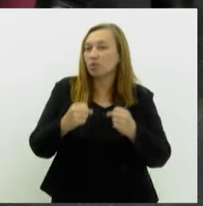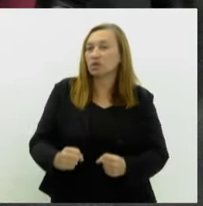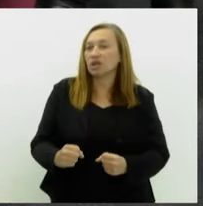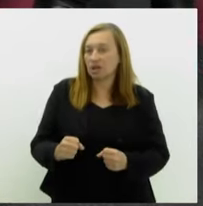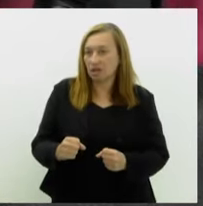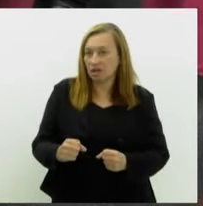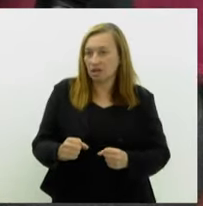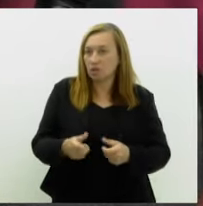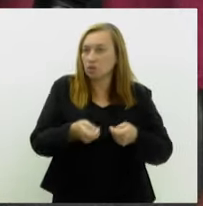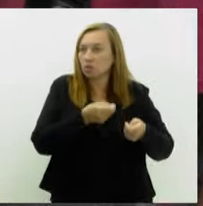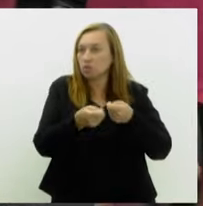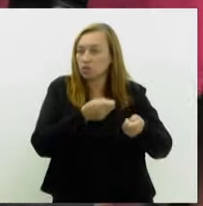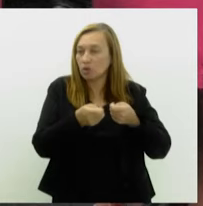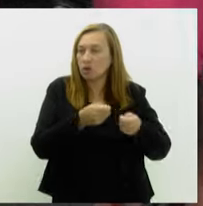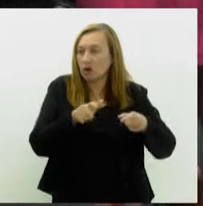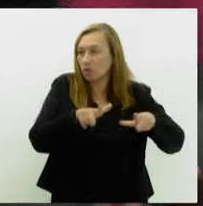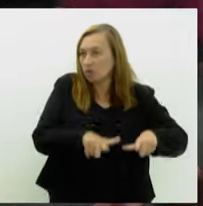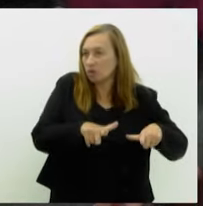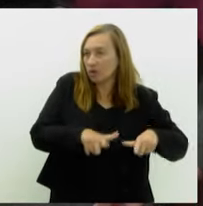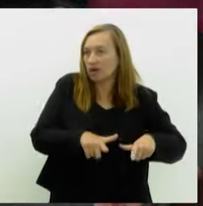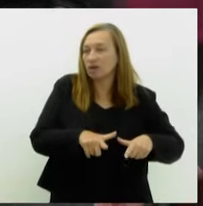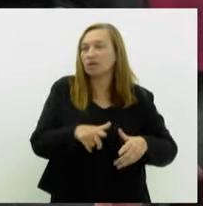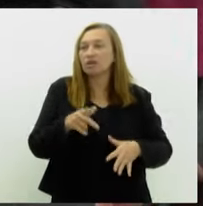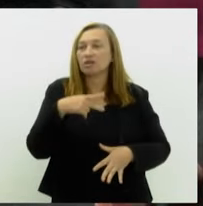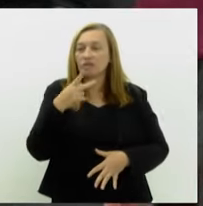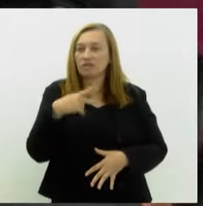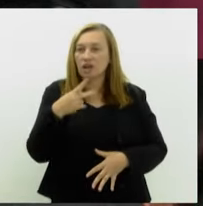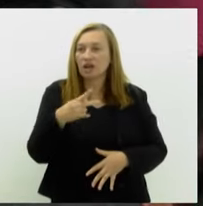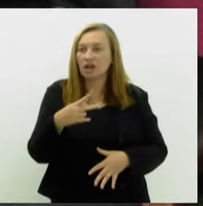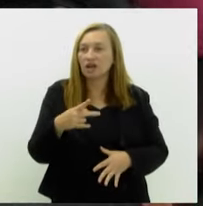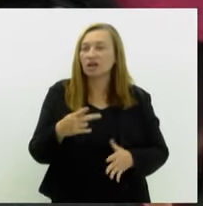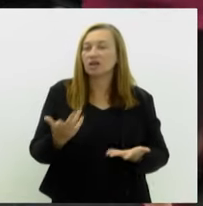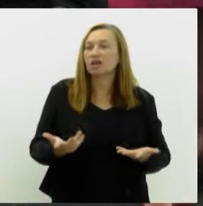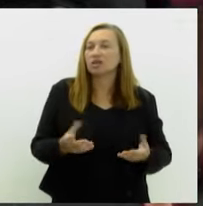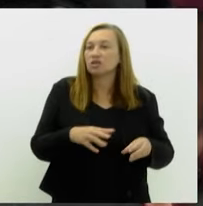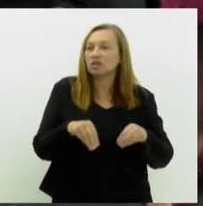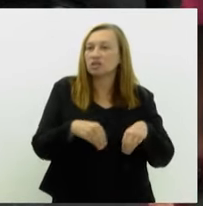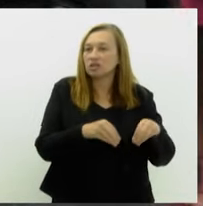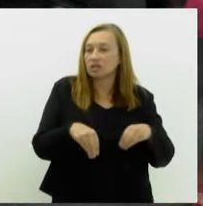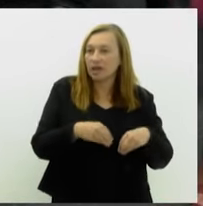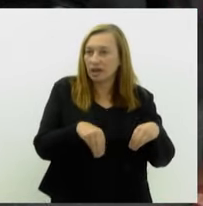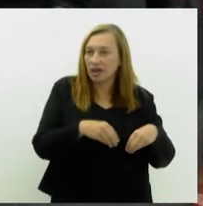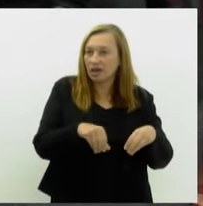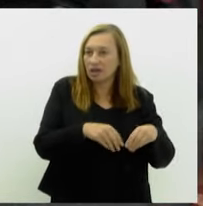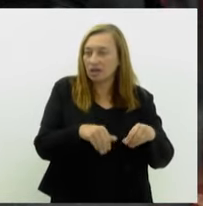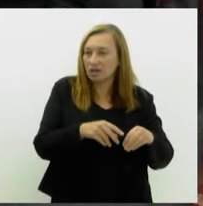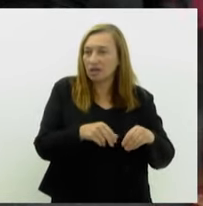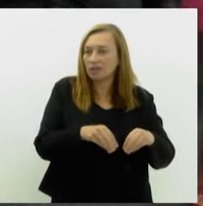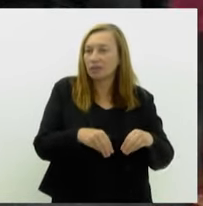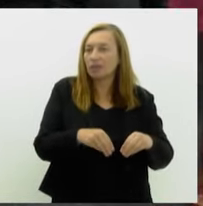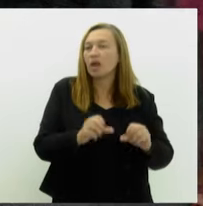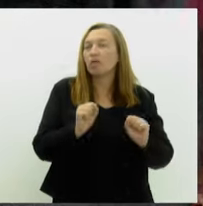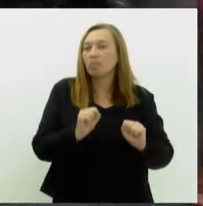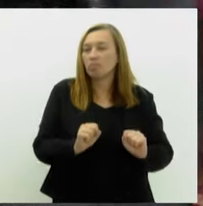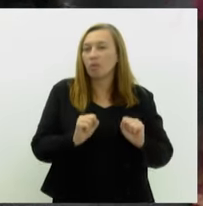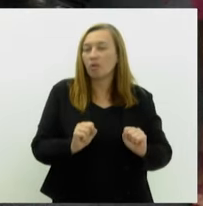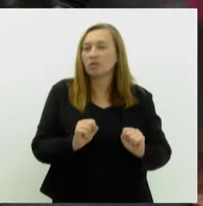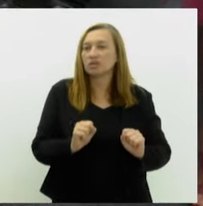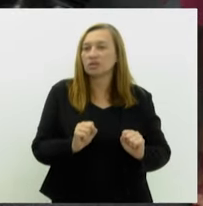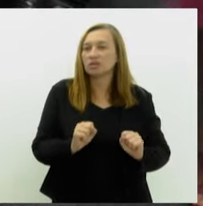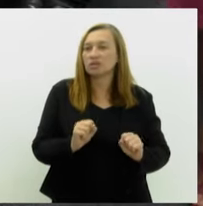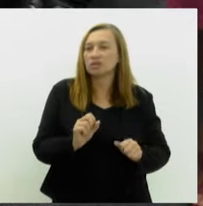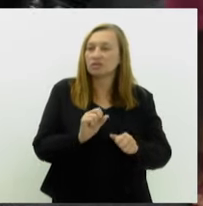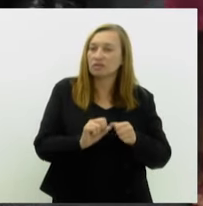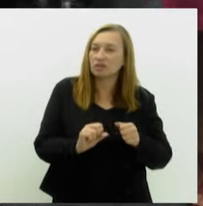em dominação daqueles territórios. Quando a gente fala da titulação de terra, essa regularização fundiária, ela pode e deve ser